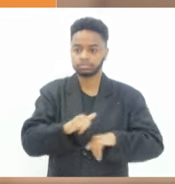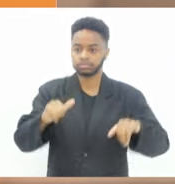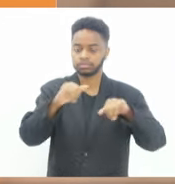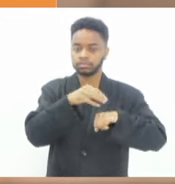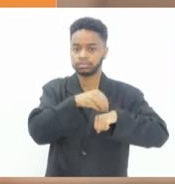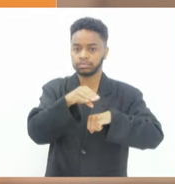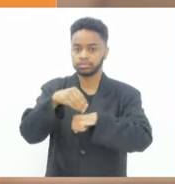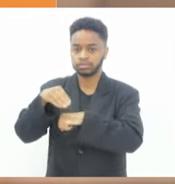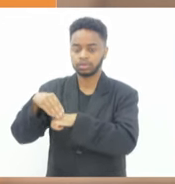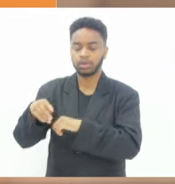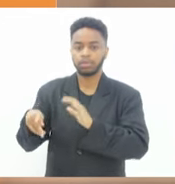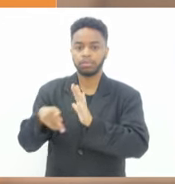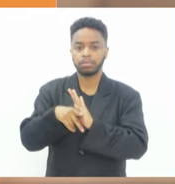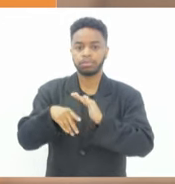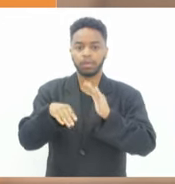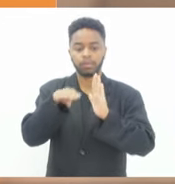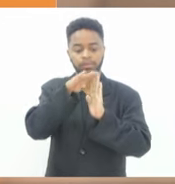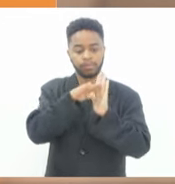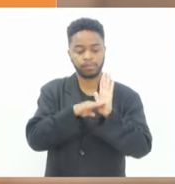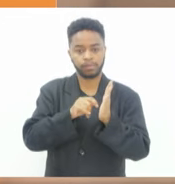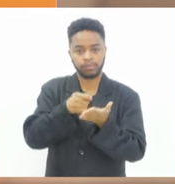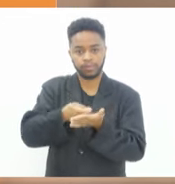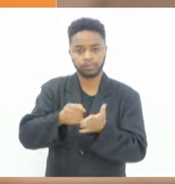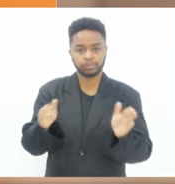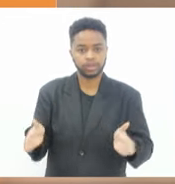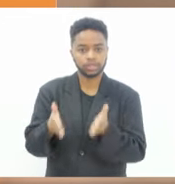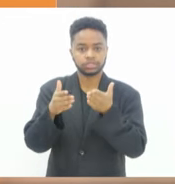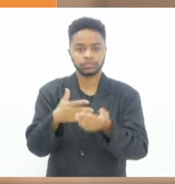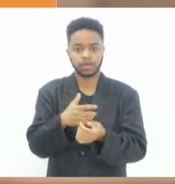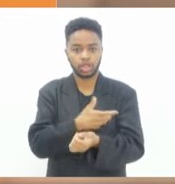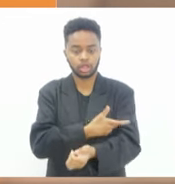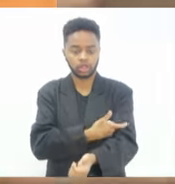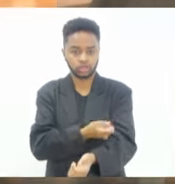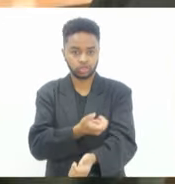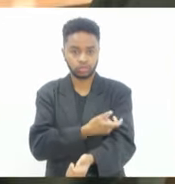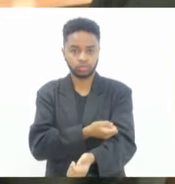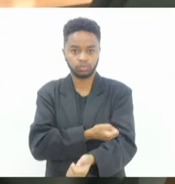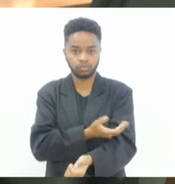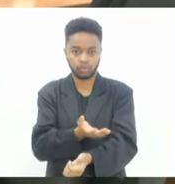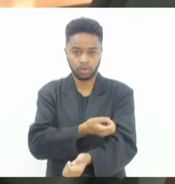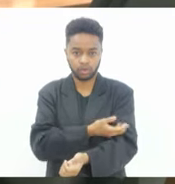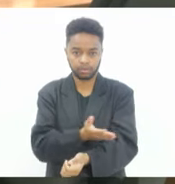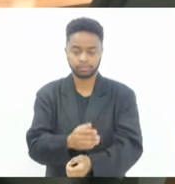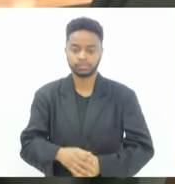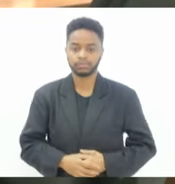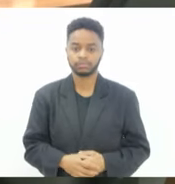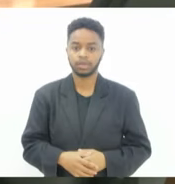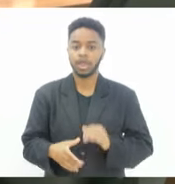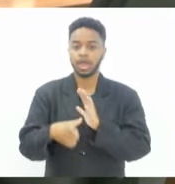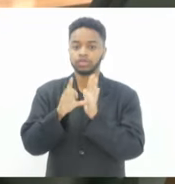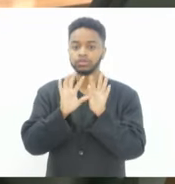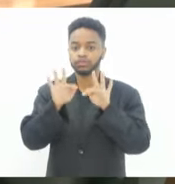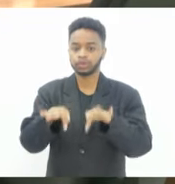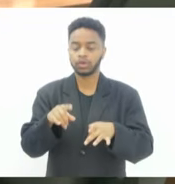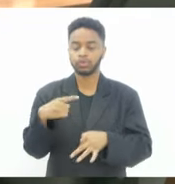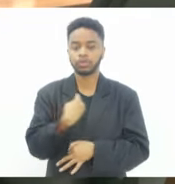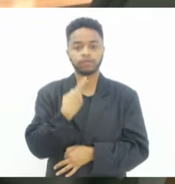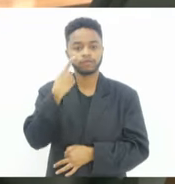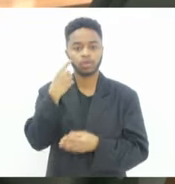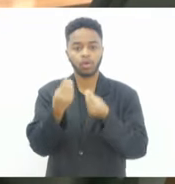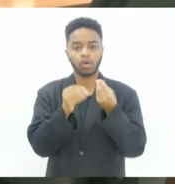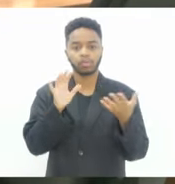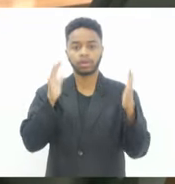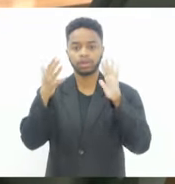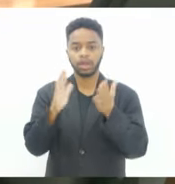nas faturas para incentivar a doação de sangue. E antes de encerrar, vamos dar uma olhada no tempo em